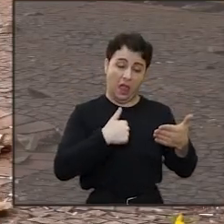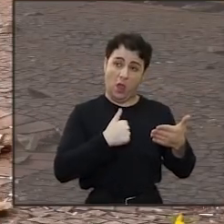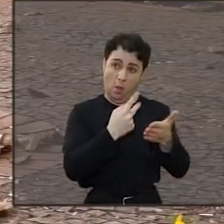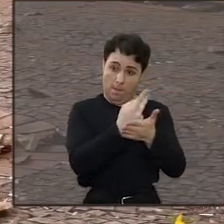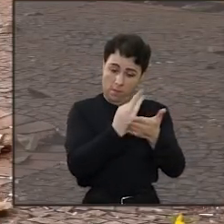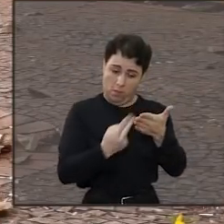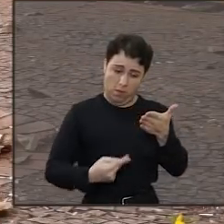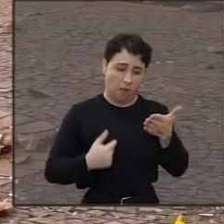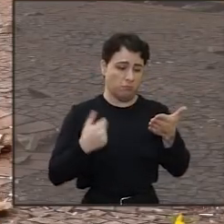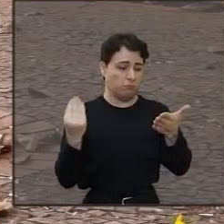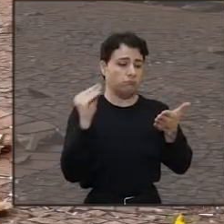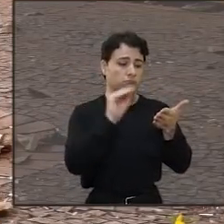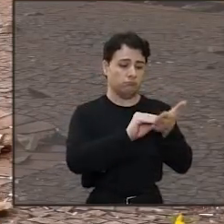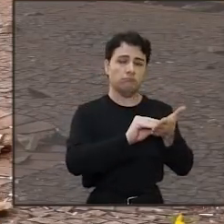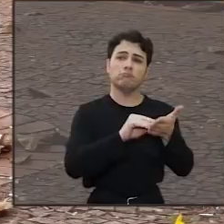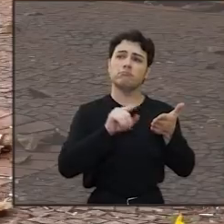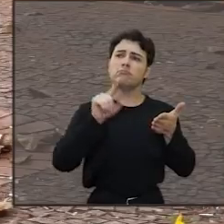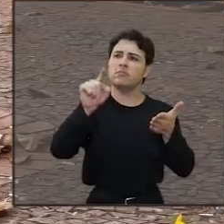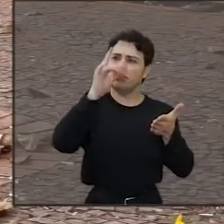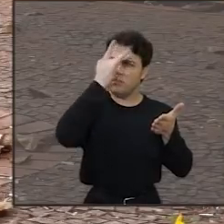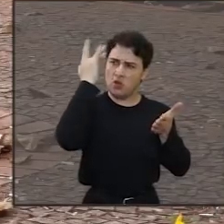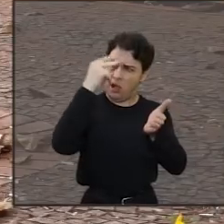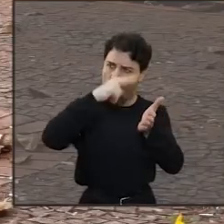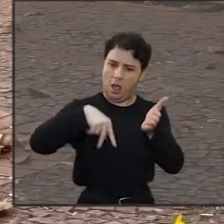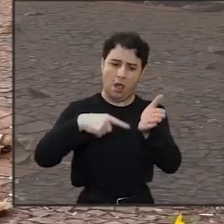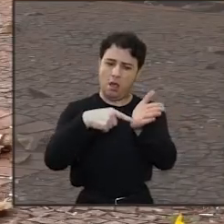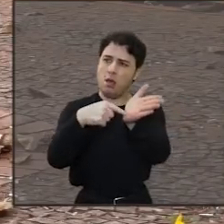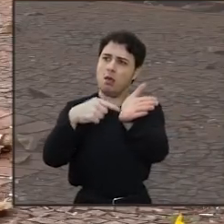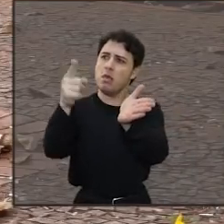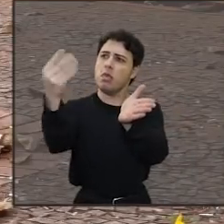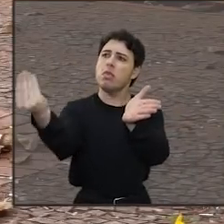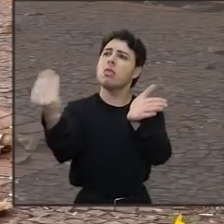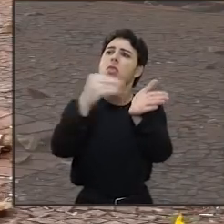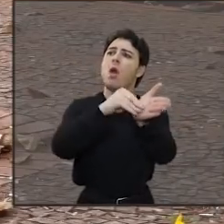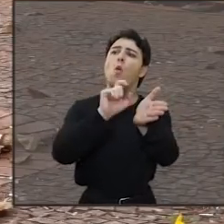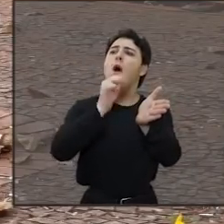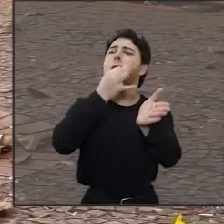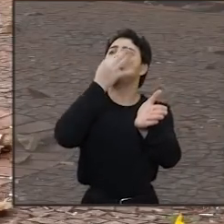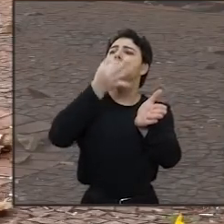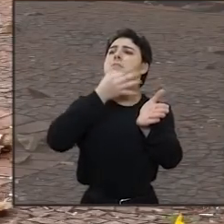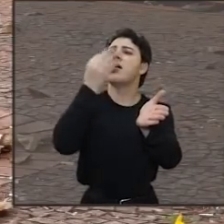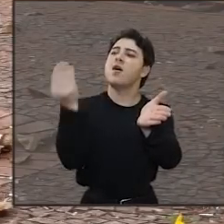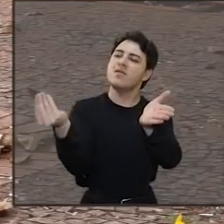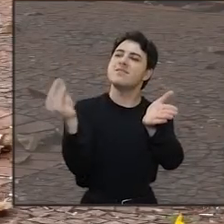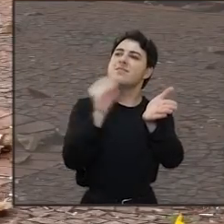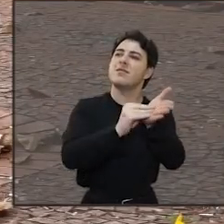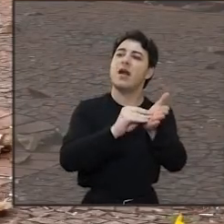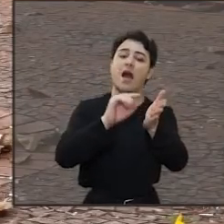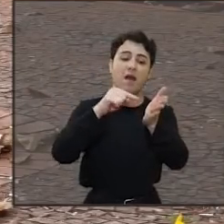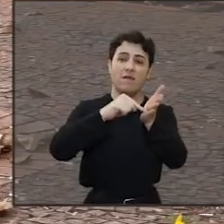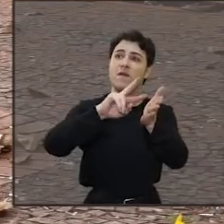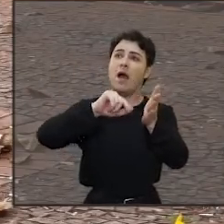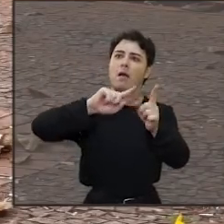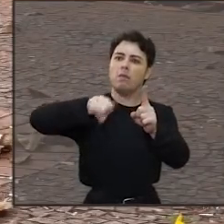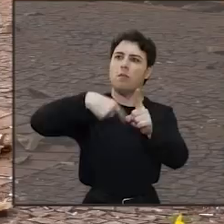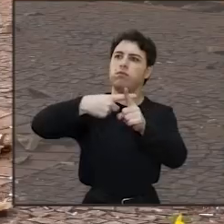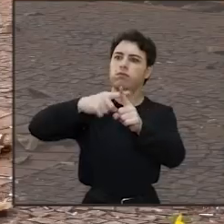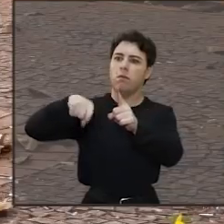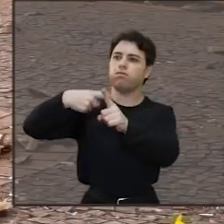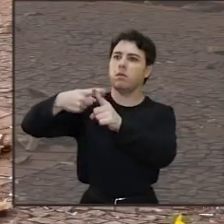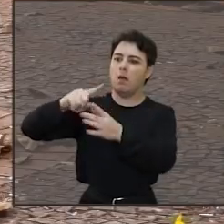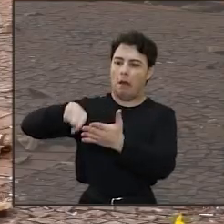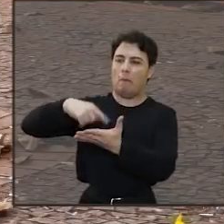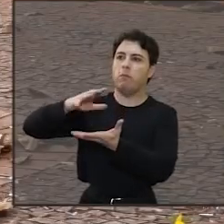só o meu poema, eu vou colocar o meu poema e do lado um espaço para a pessoa usar a criatividade dela em relação àquilo que eu escrevi. Porque daí vai criando